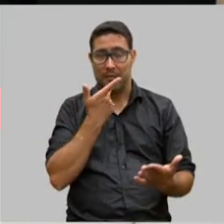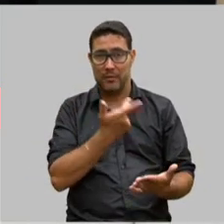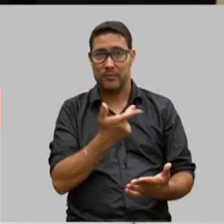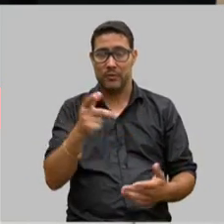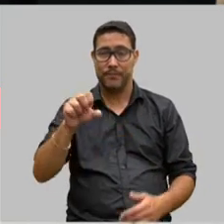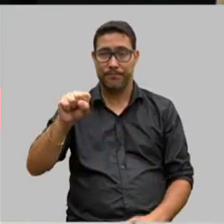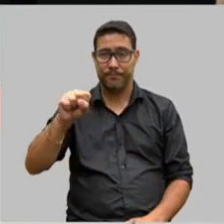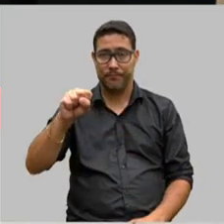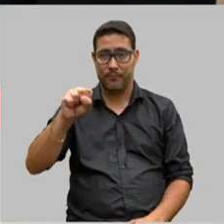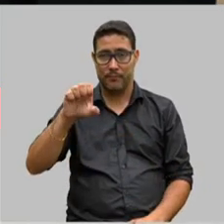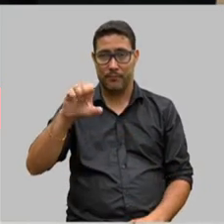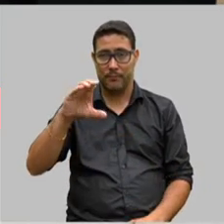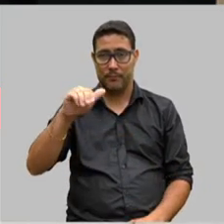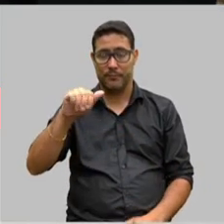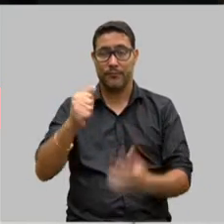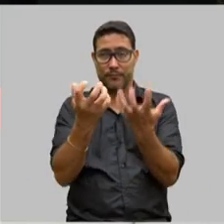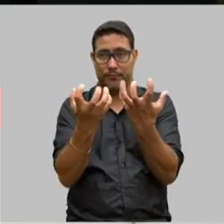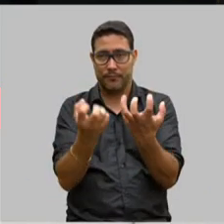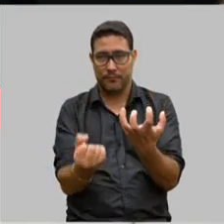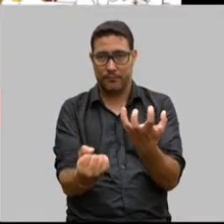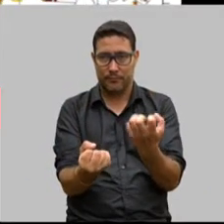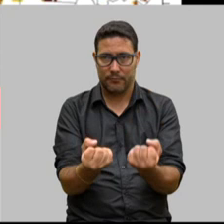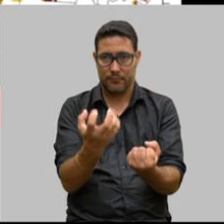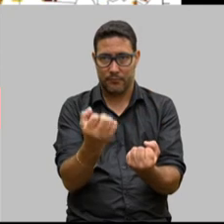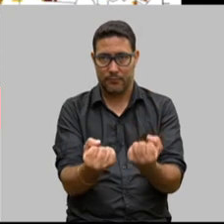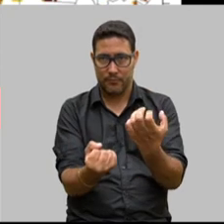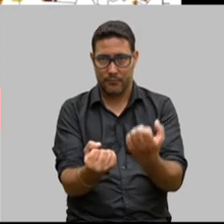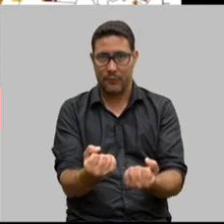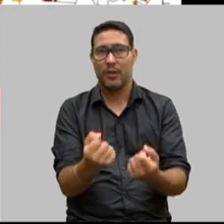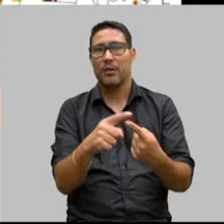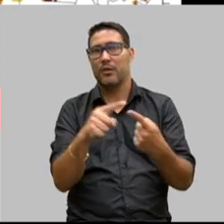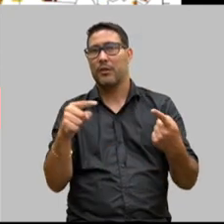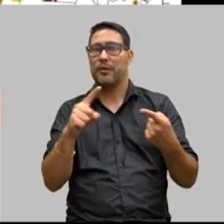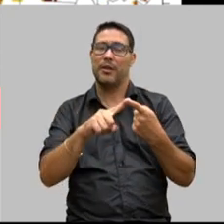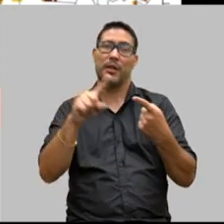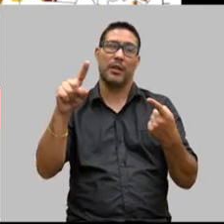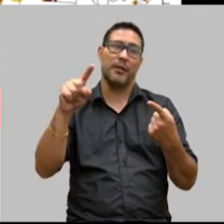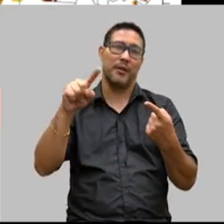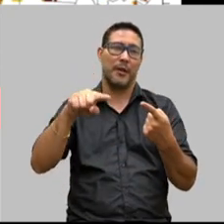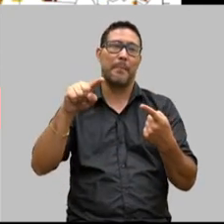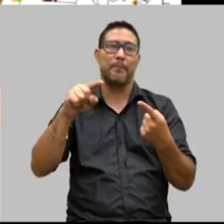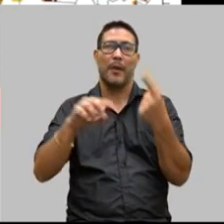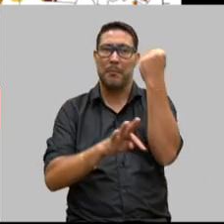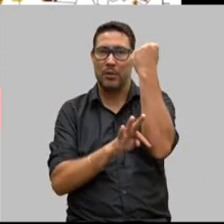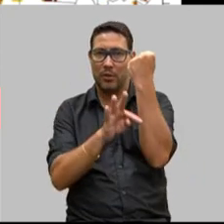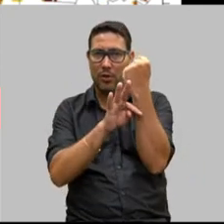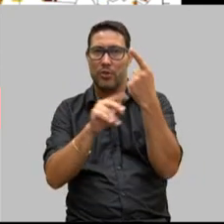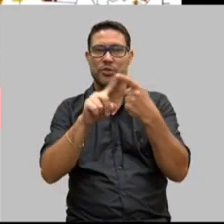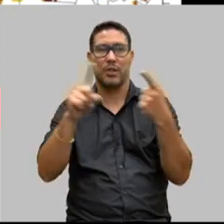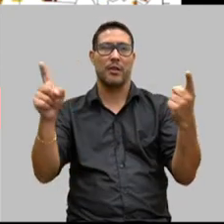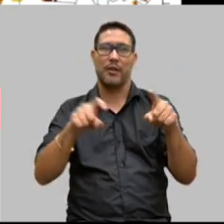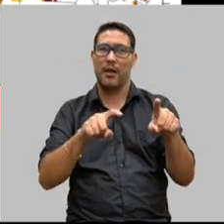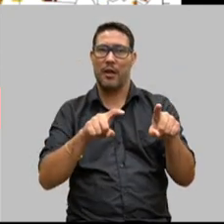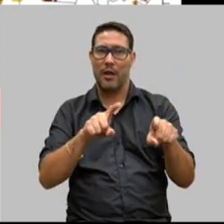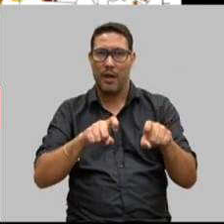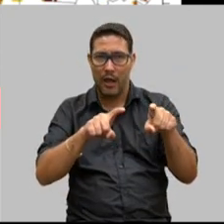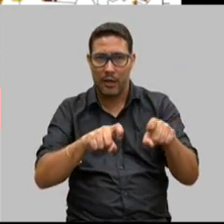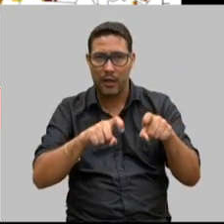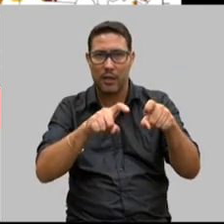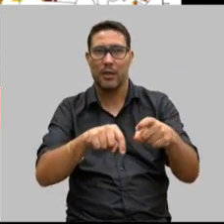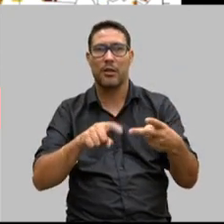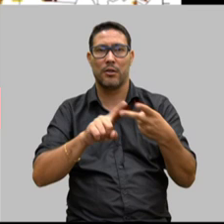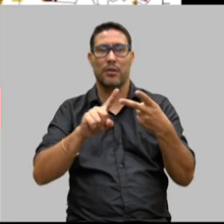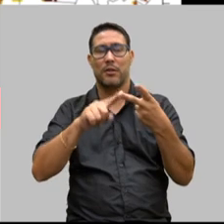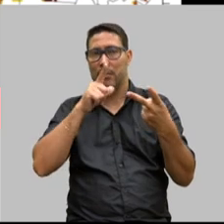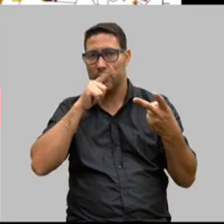em diferentes escalas, secas meteorológicas, agrícolas, hidrológicas. A figura na tela,